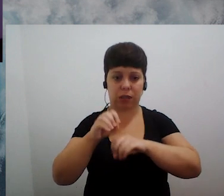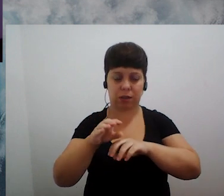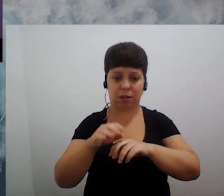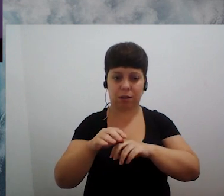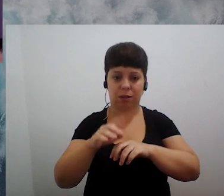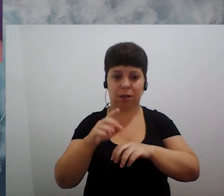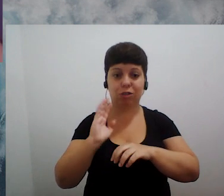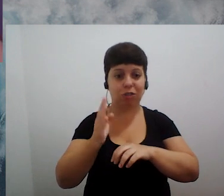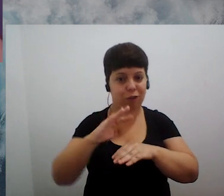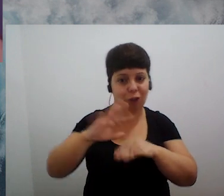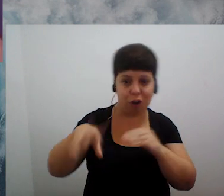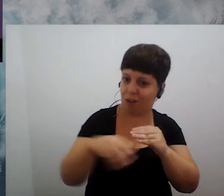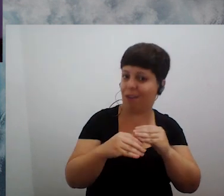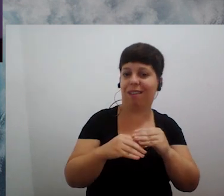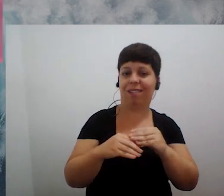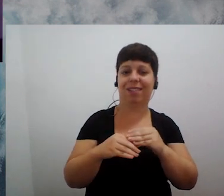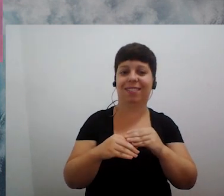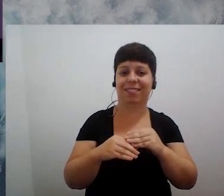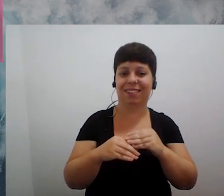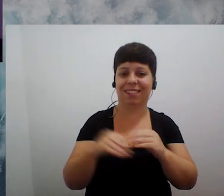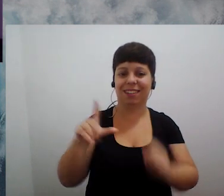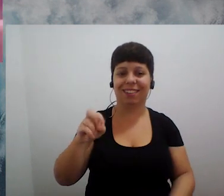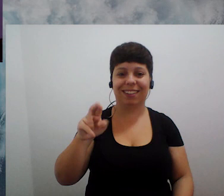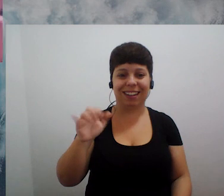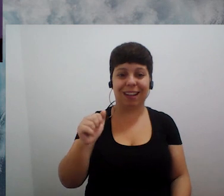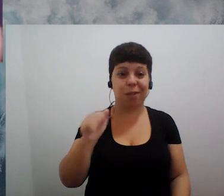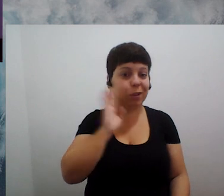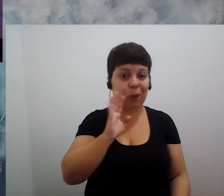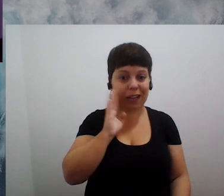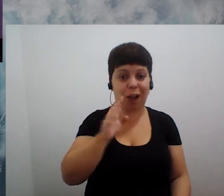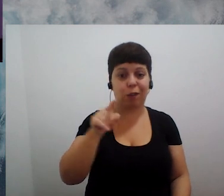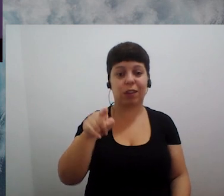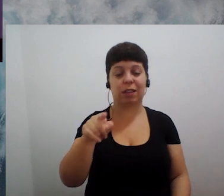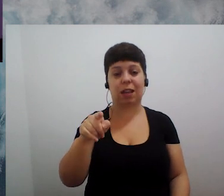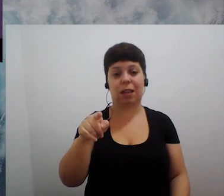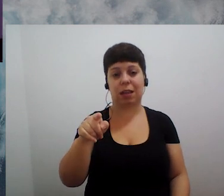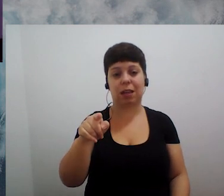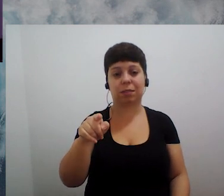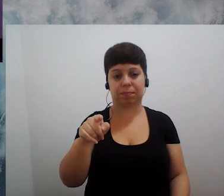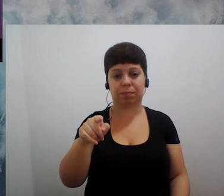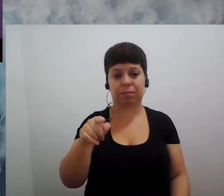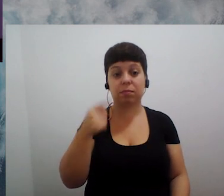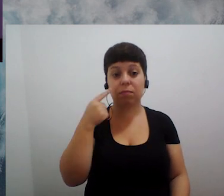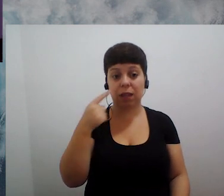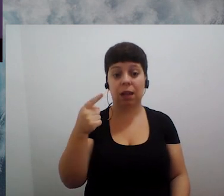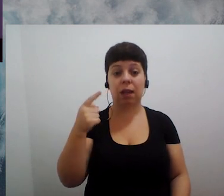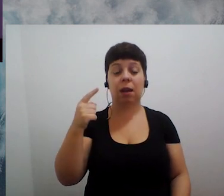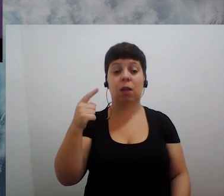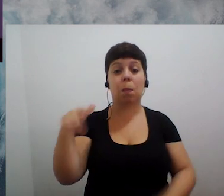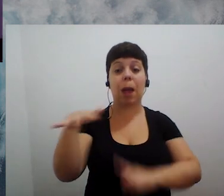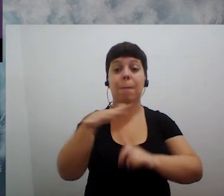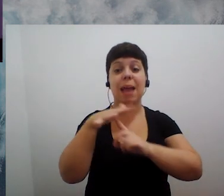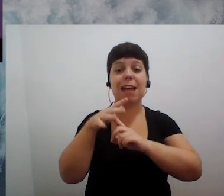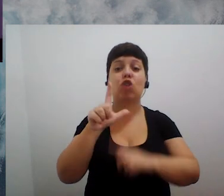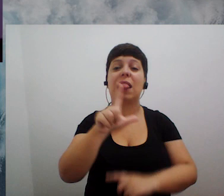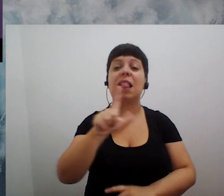portal de educação. E já vou antecipar uma coisa aqui, Lorena, assim, que eu achei muito bacana de você trabalhar essa